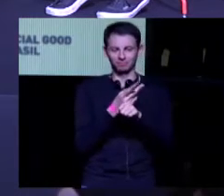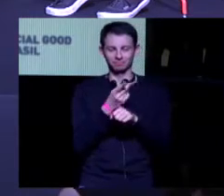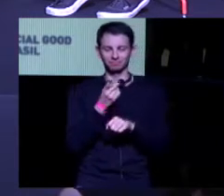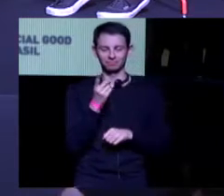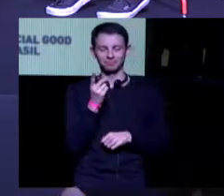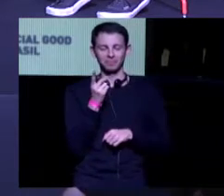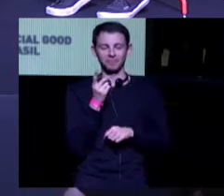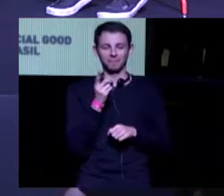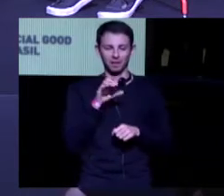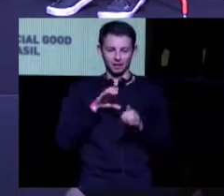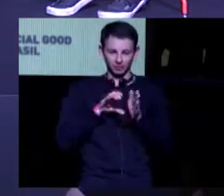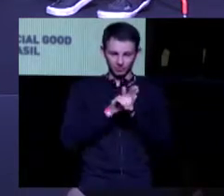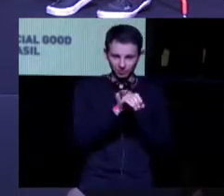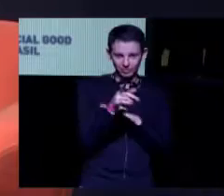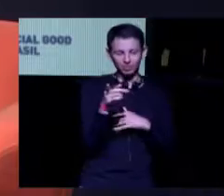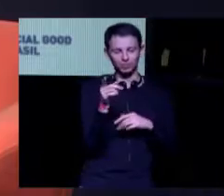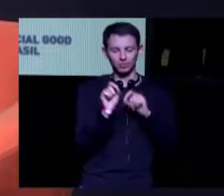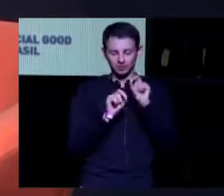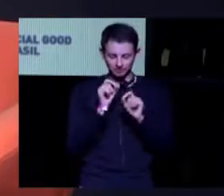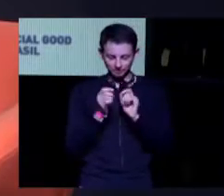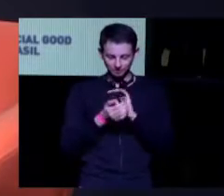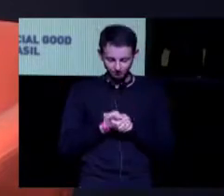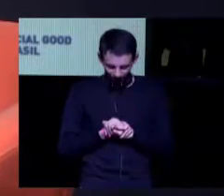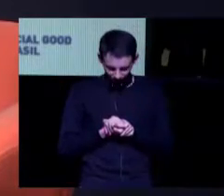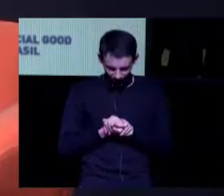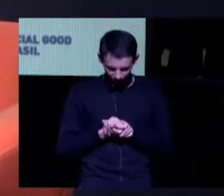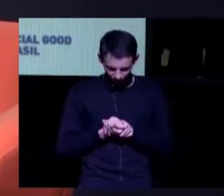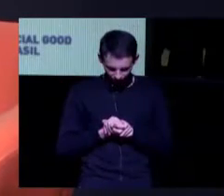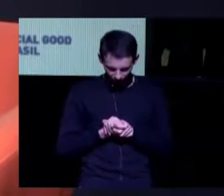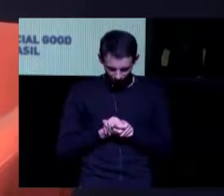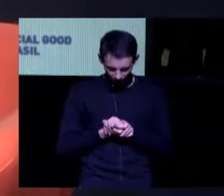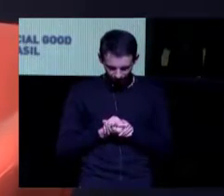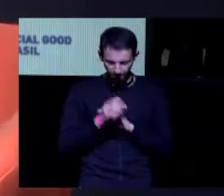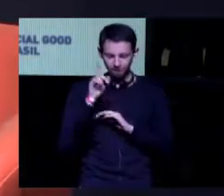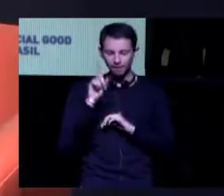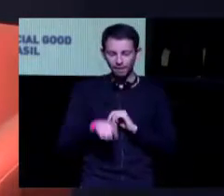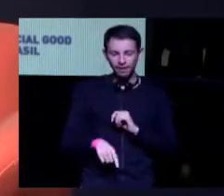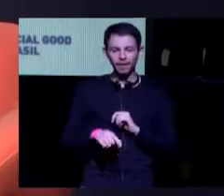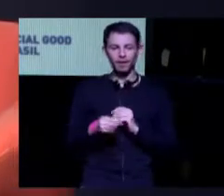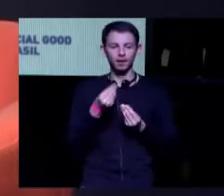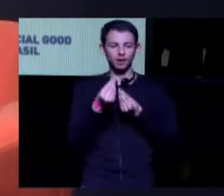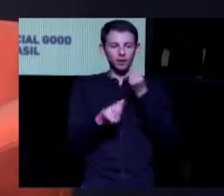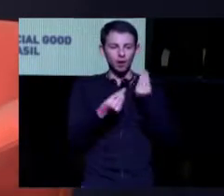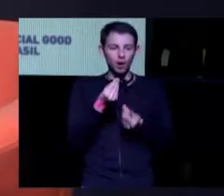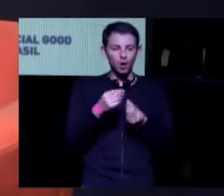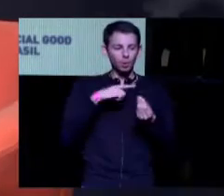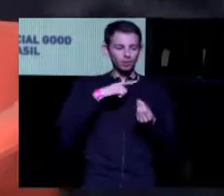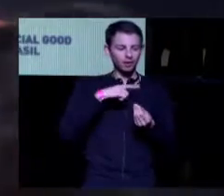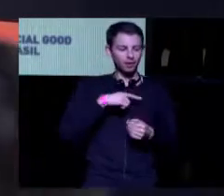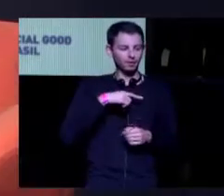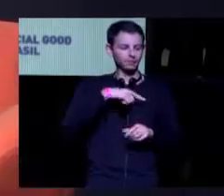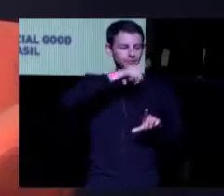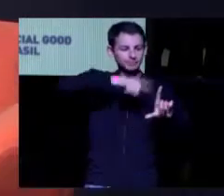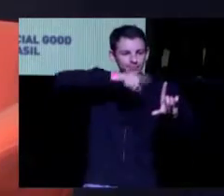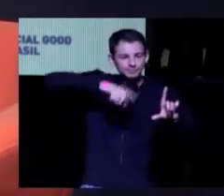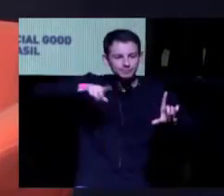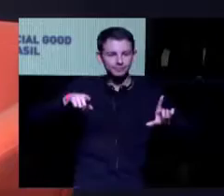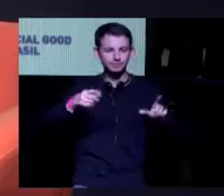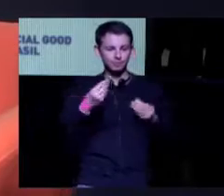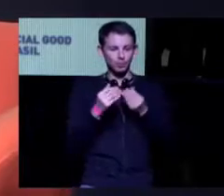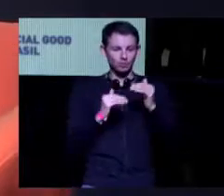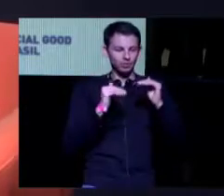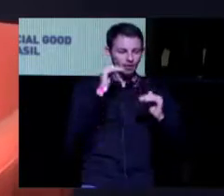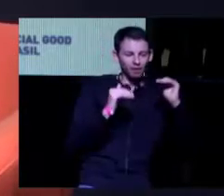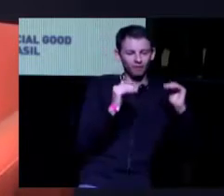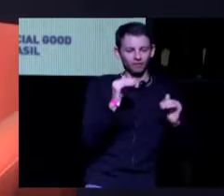compartilhar uma coisa que está por trás disso, que é a noção de níveis de engajamento. Assim. Acho que é muito importante entender que